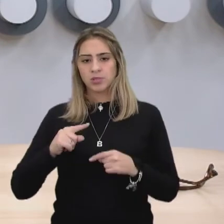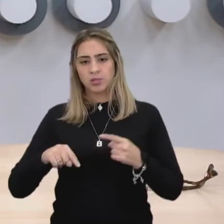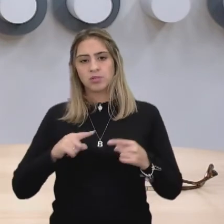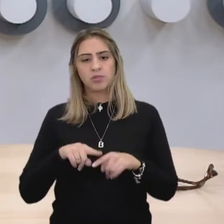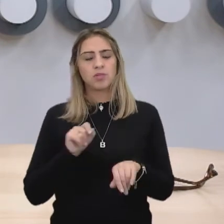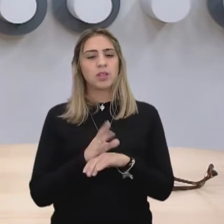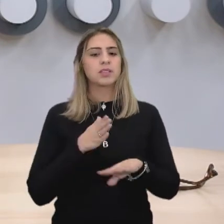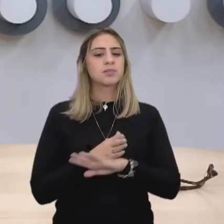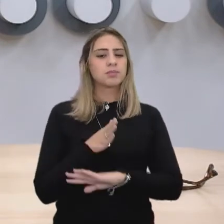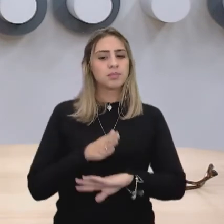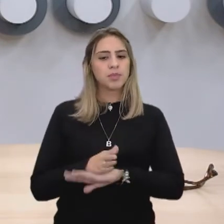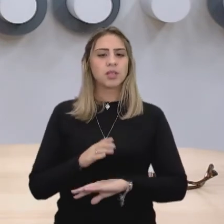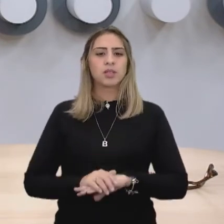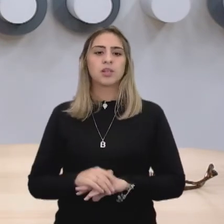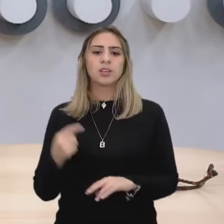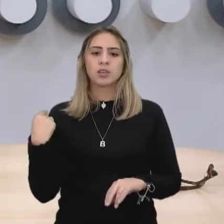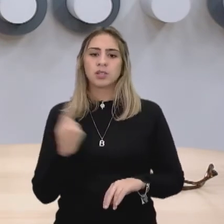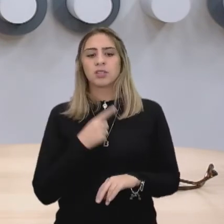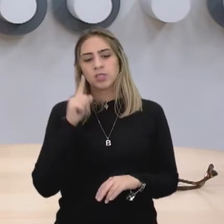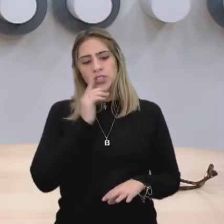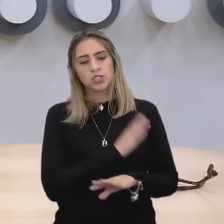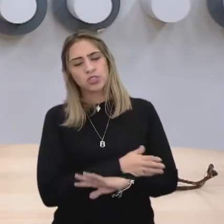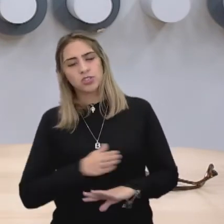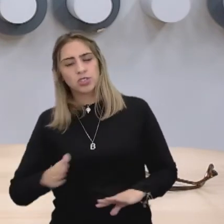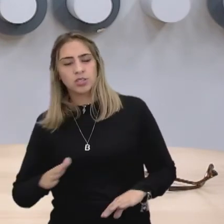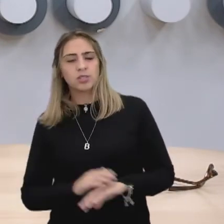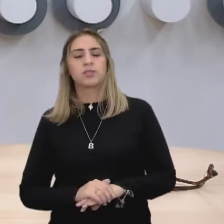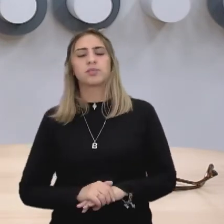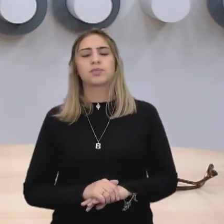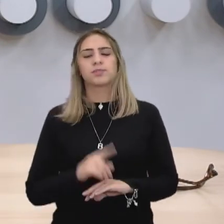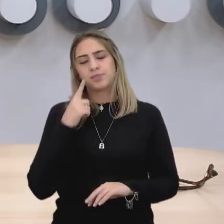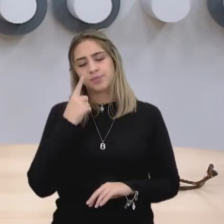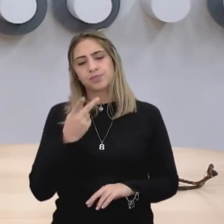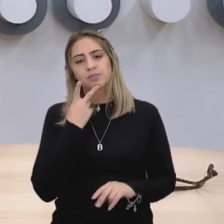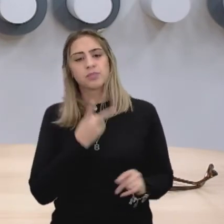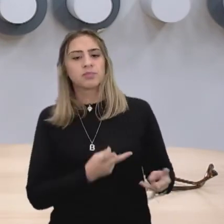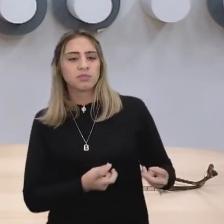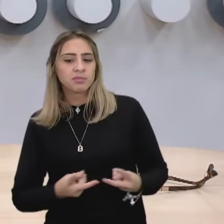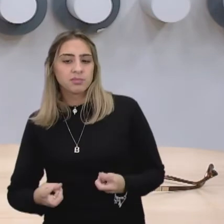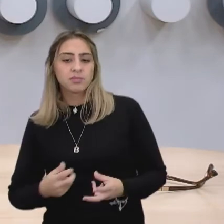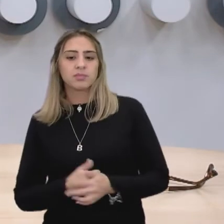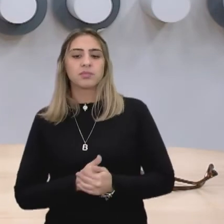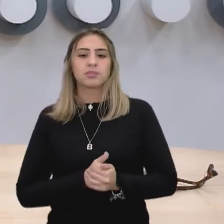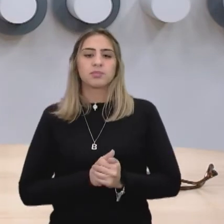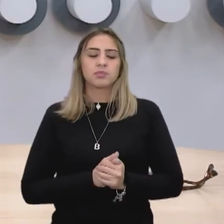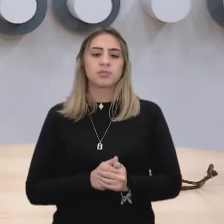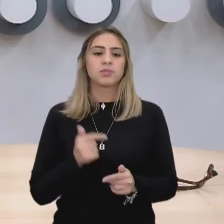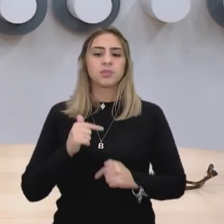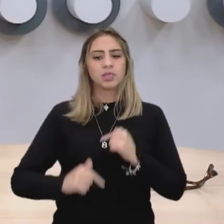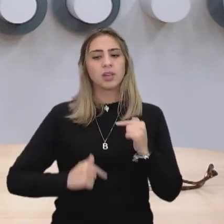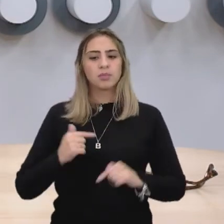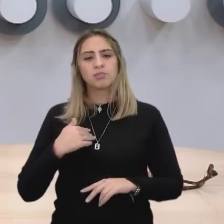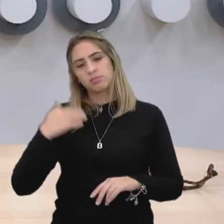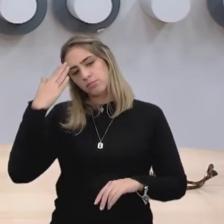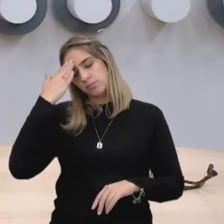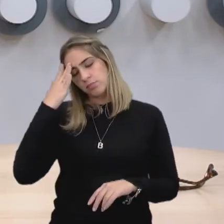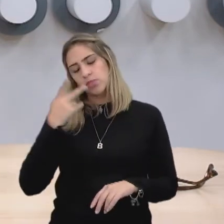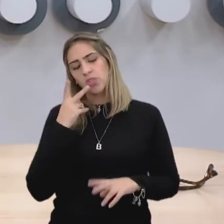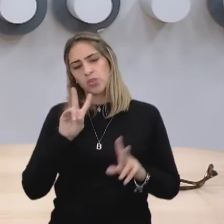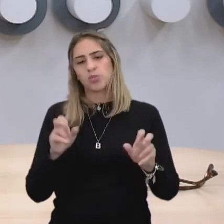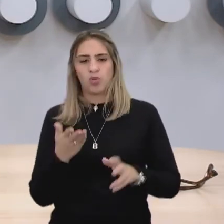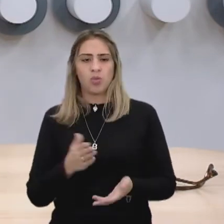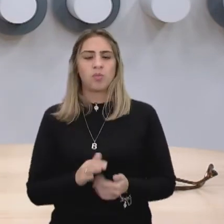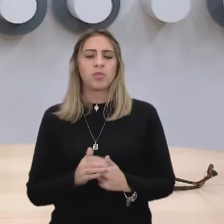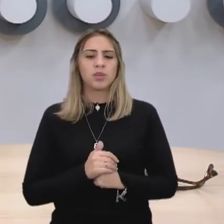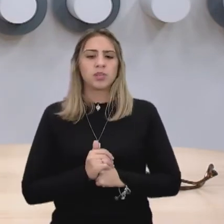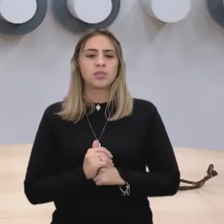faz parte, né? Do nosso cotidiano, né? E você vê, né? A gente tá falando de renda, tá falando de trabalho, então os ODS também falam disso, né?